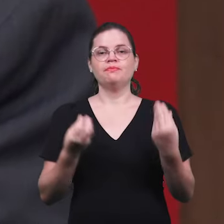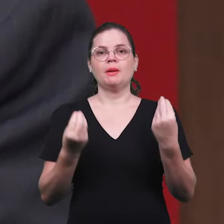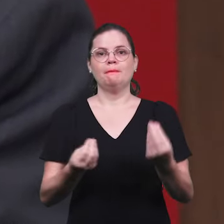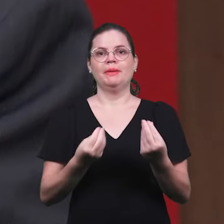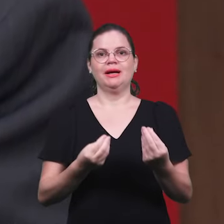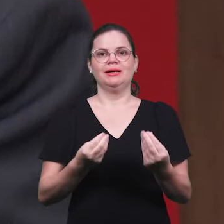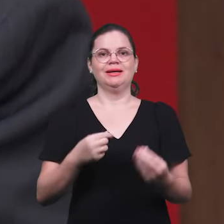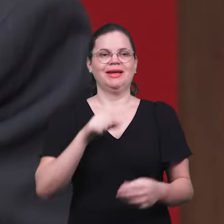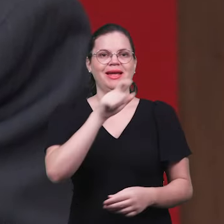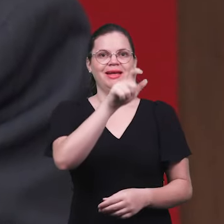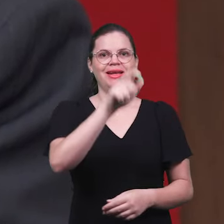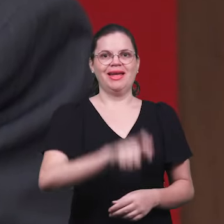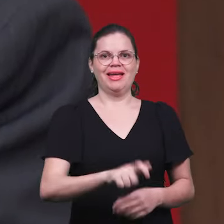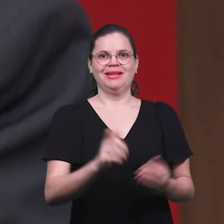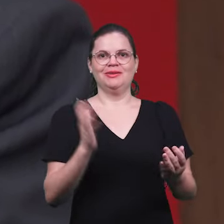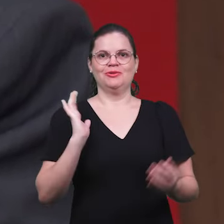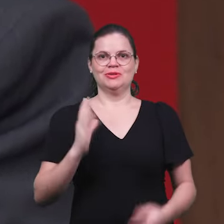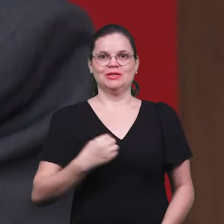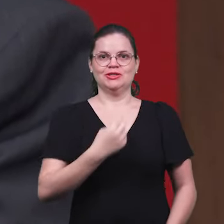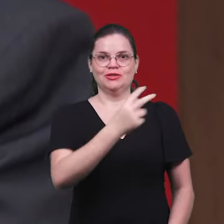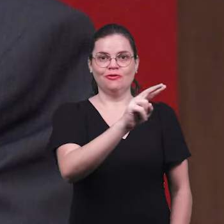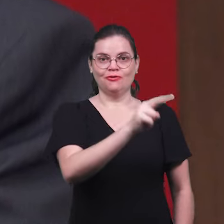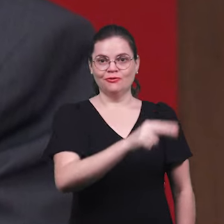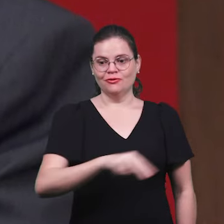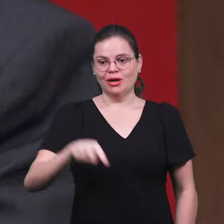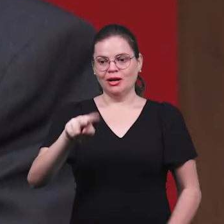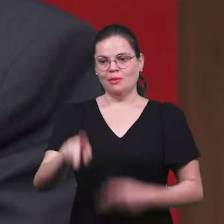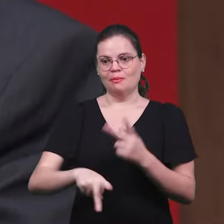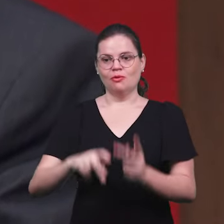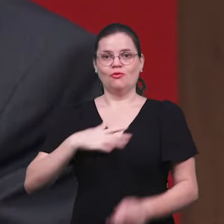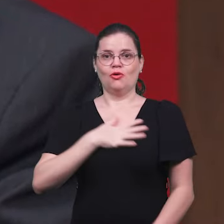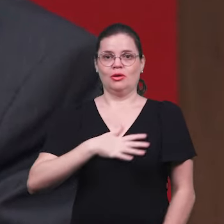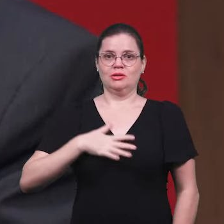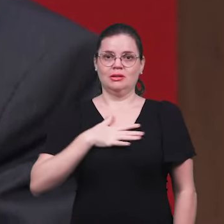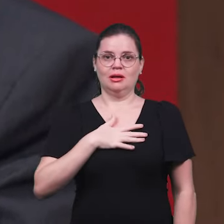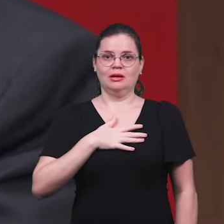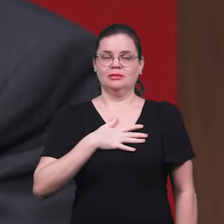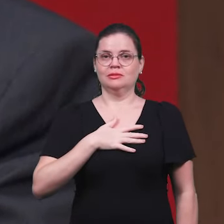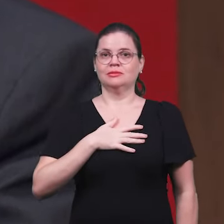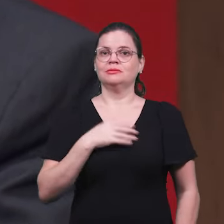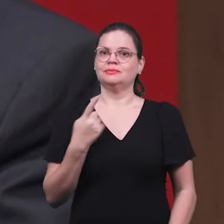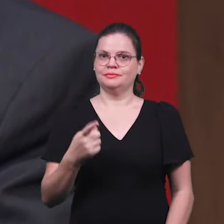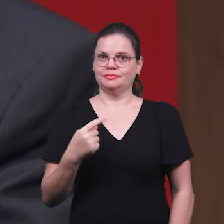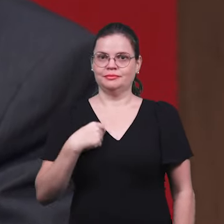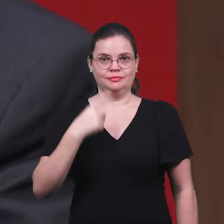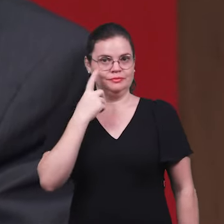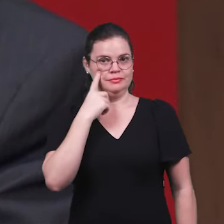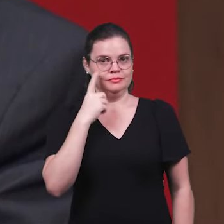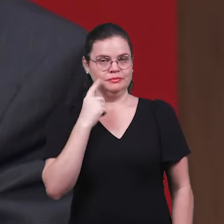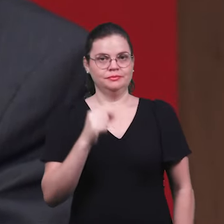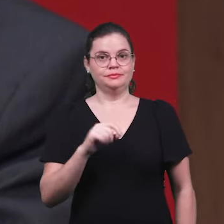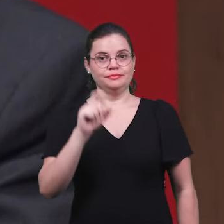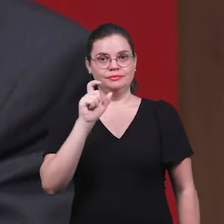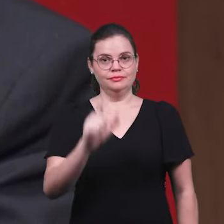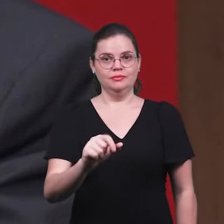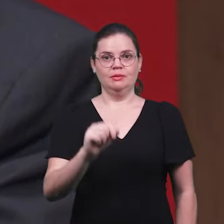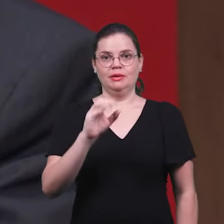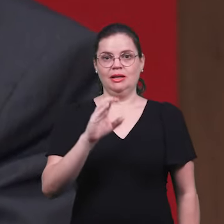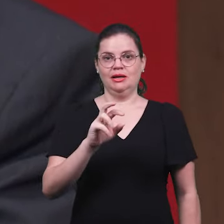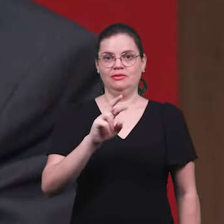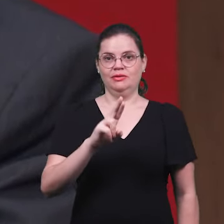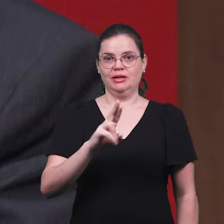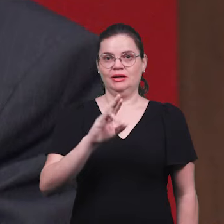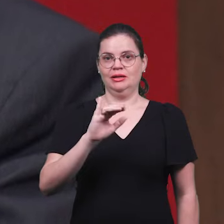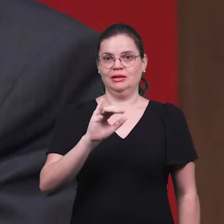ponto muito importante na história e para a vida da igreja, porque a palavra cristianismo, a partir